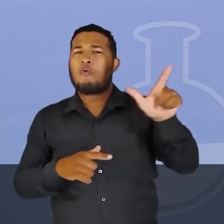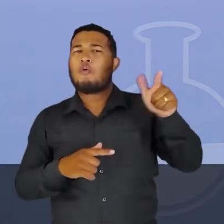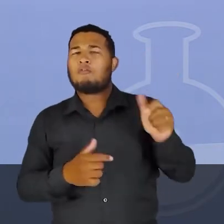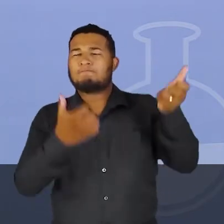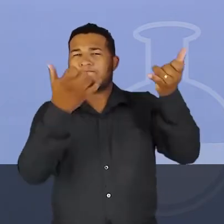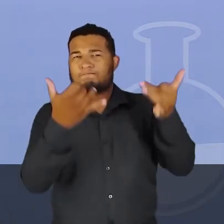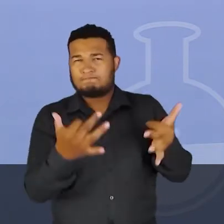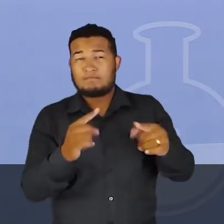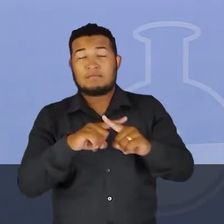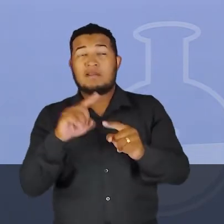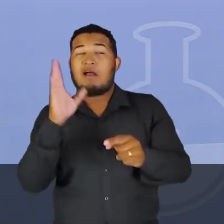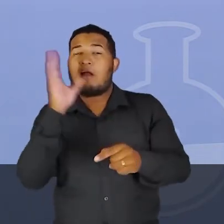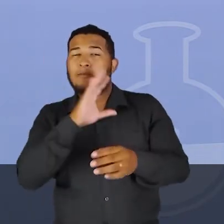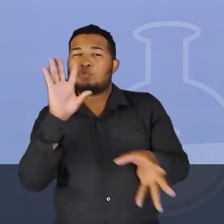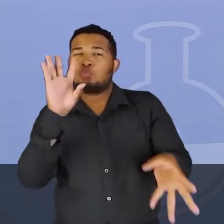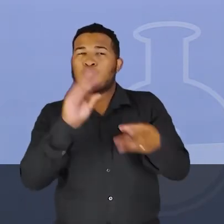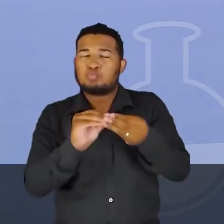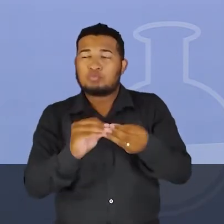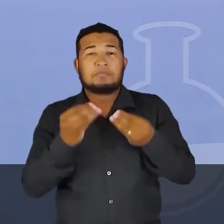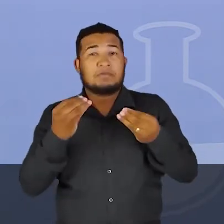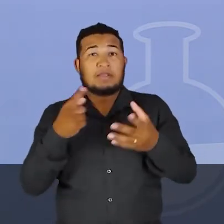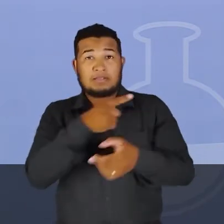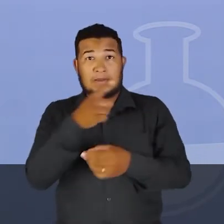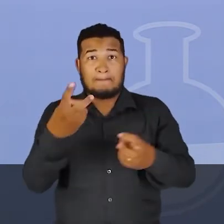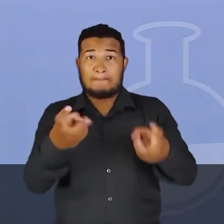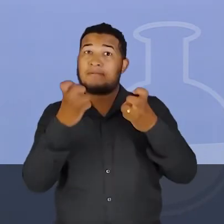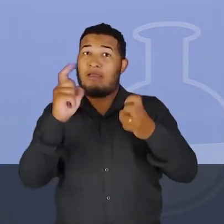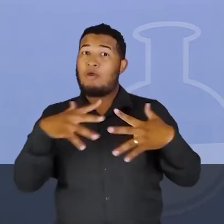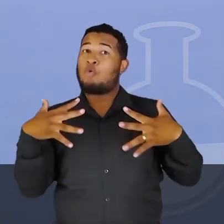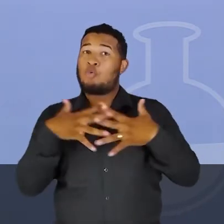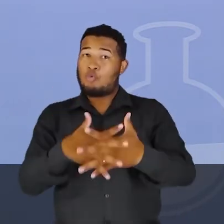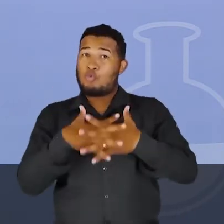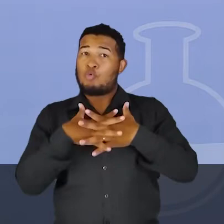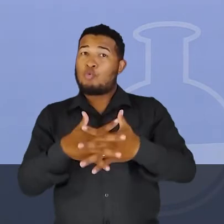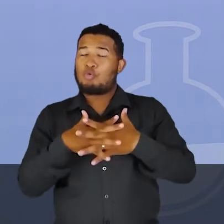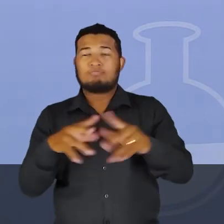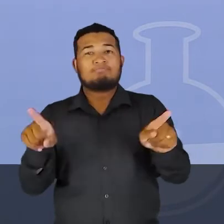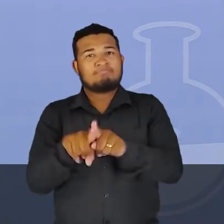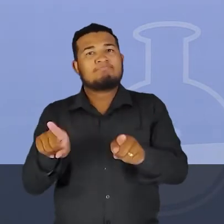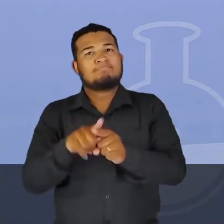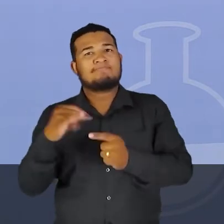sociais, só para vocês verem como é uma coisa complexa, como